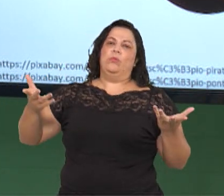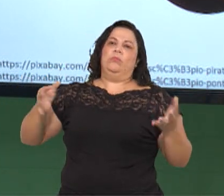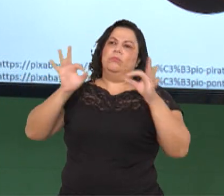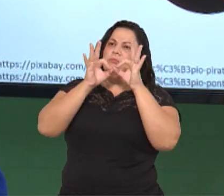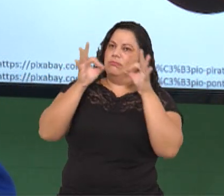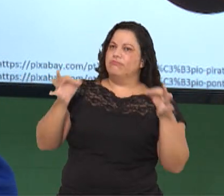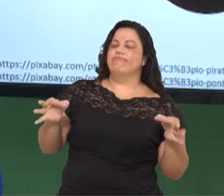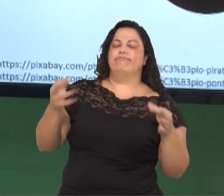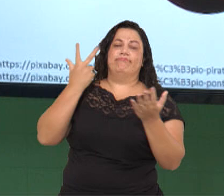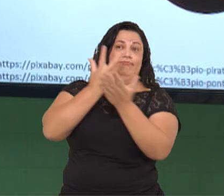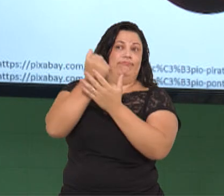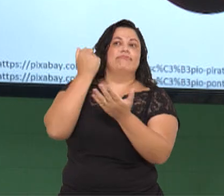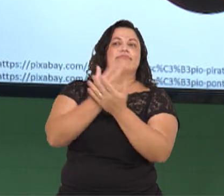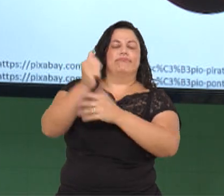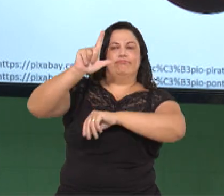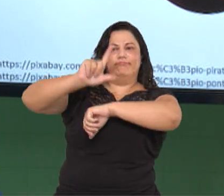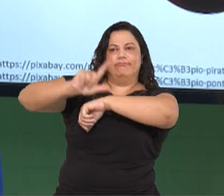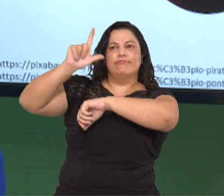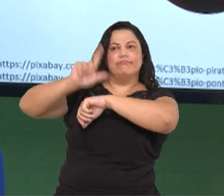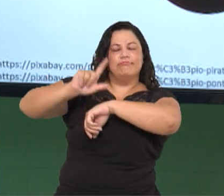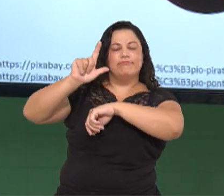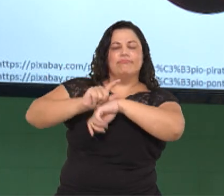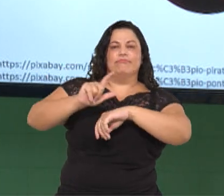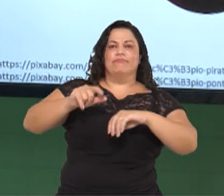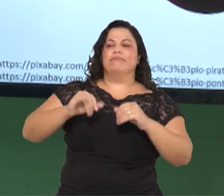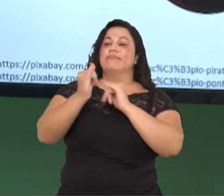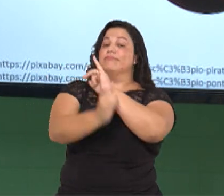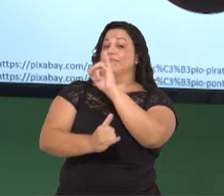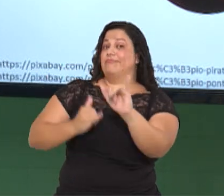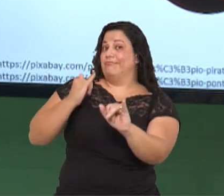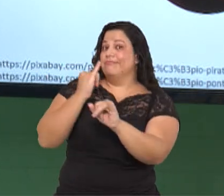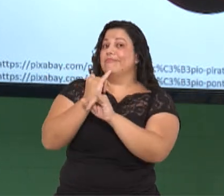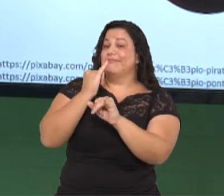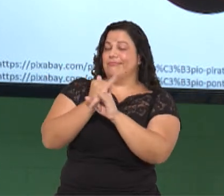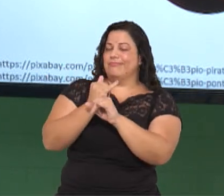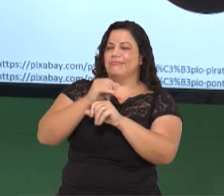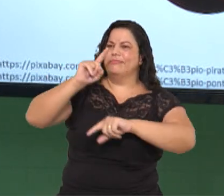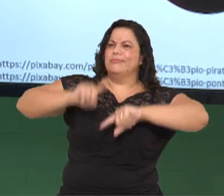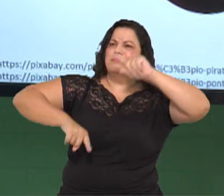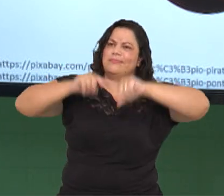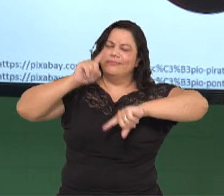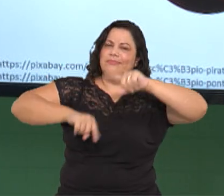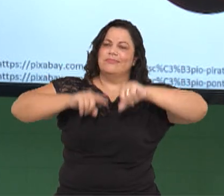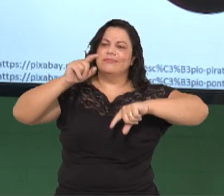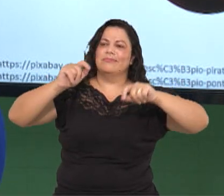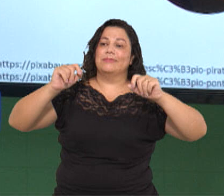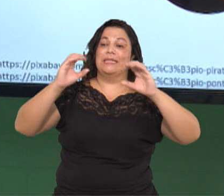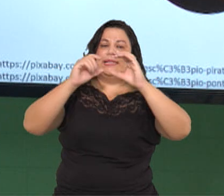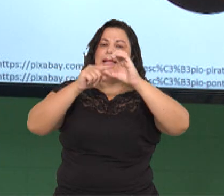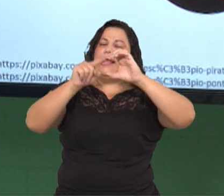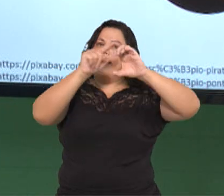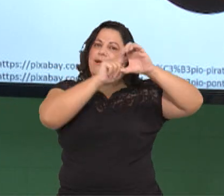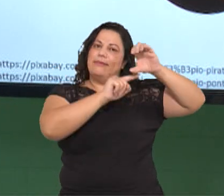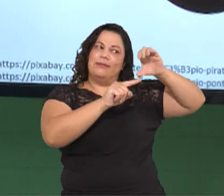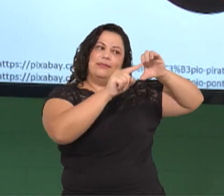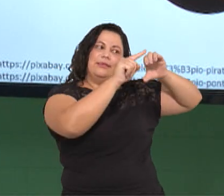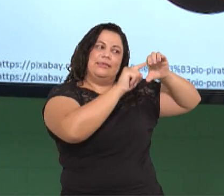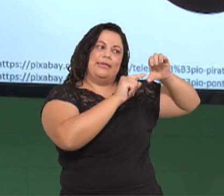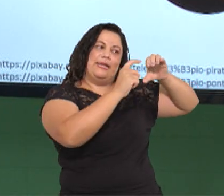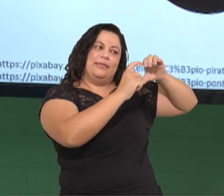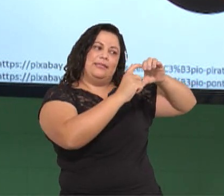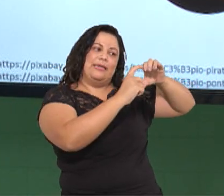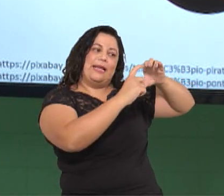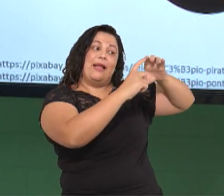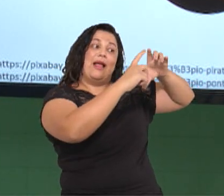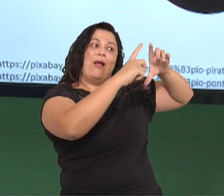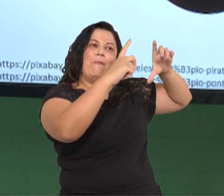adquirir em lojas, pela internet, que é um objeto que tem lentes que vai